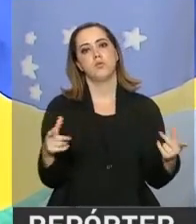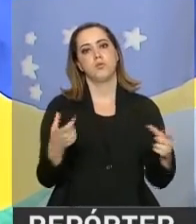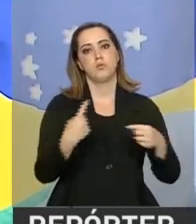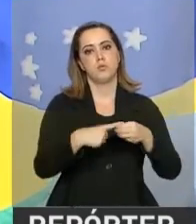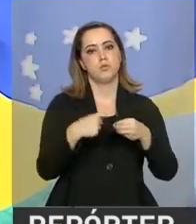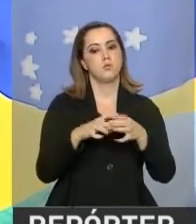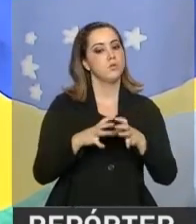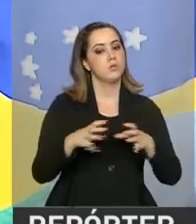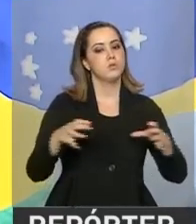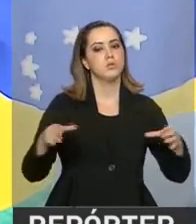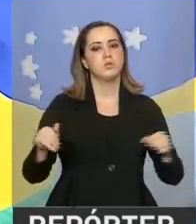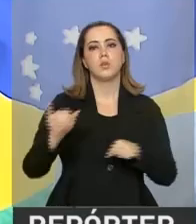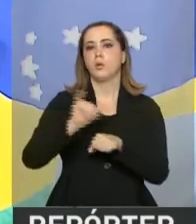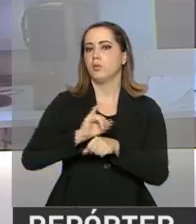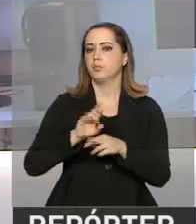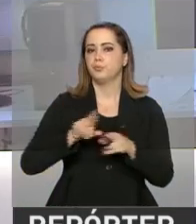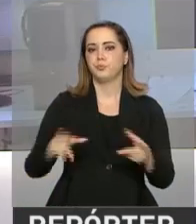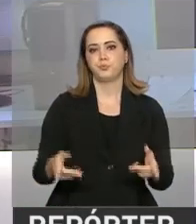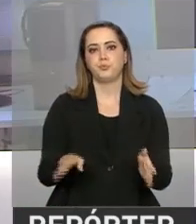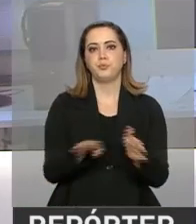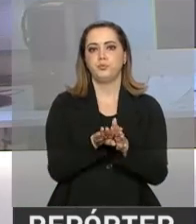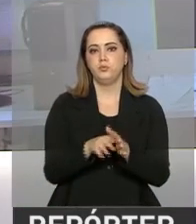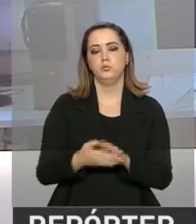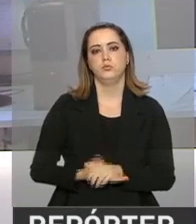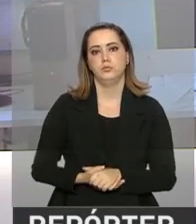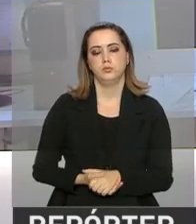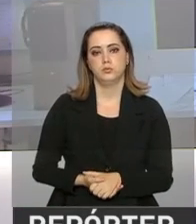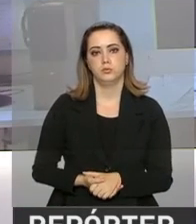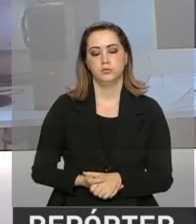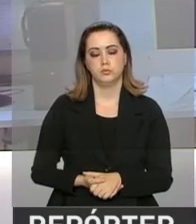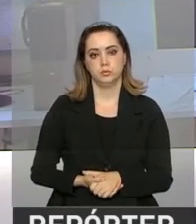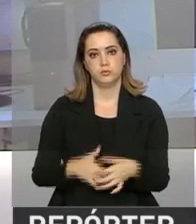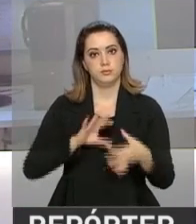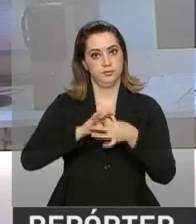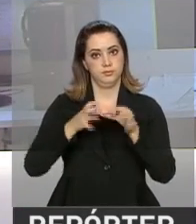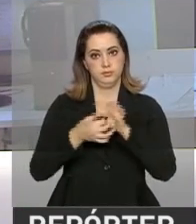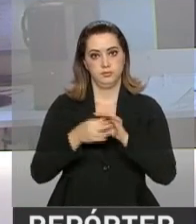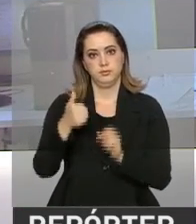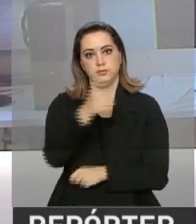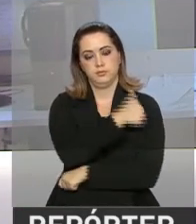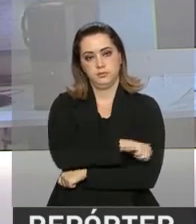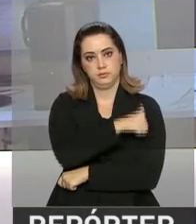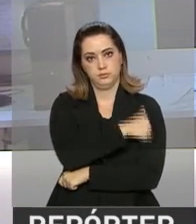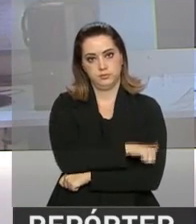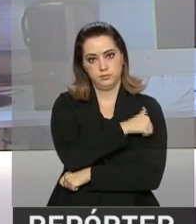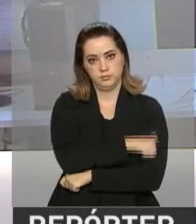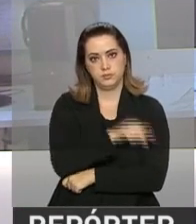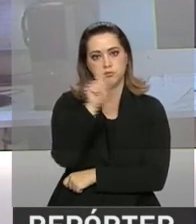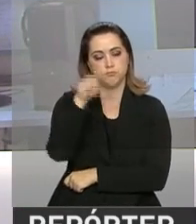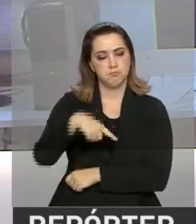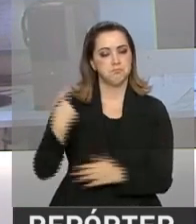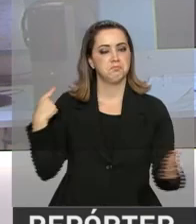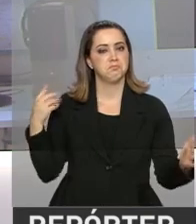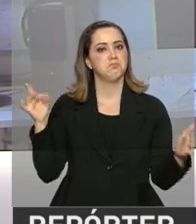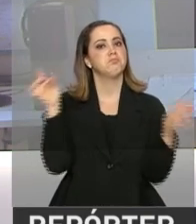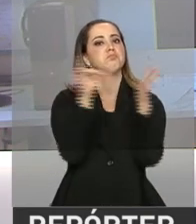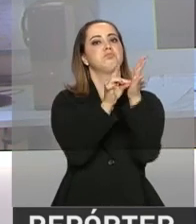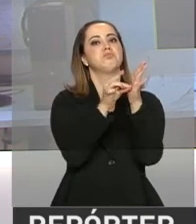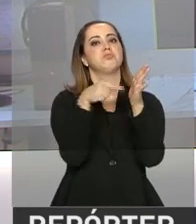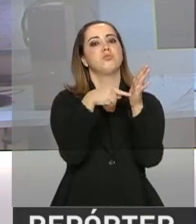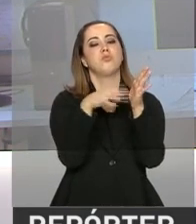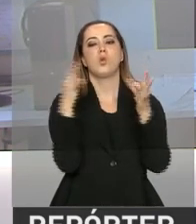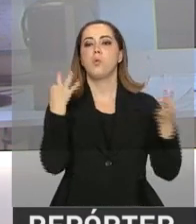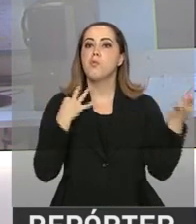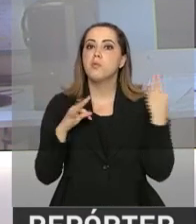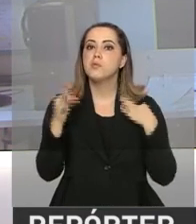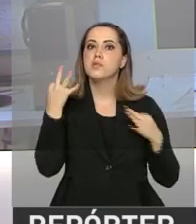pequenas cidades, que é onde se quer chegar. A Olimpíada do Rio de Janeiro é um marco no turismo brasileiro, segundo a Embratur. Do